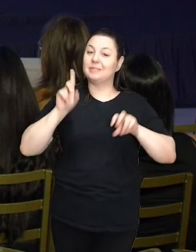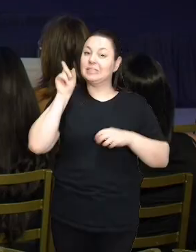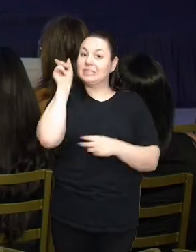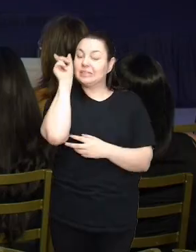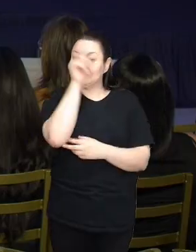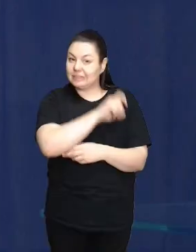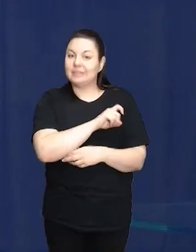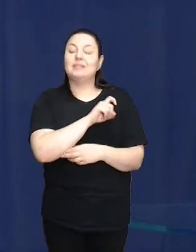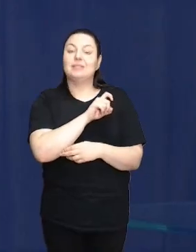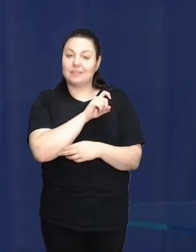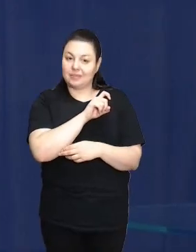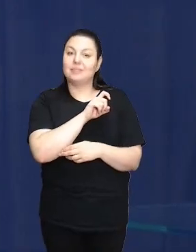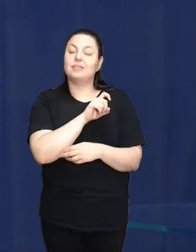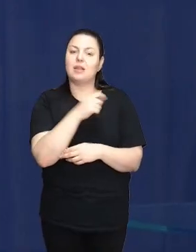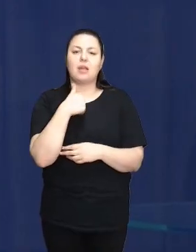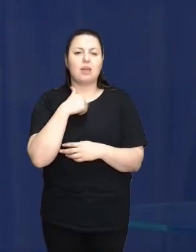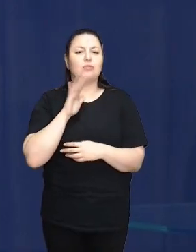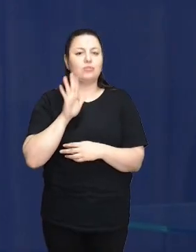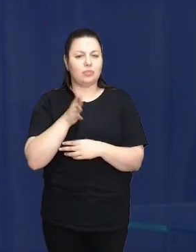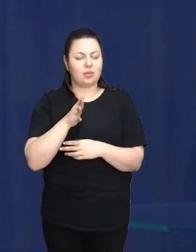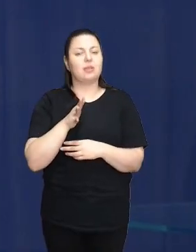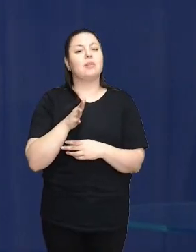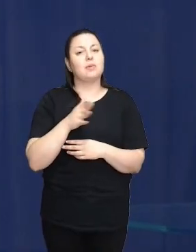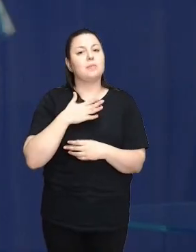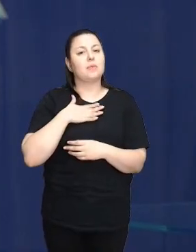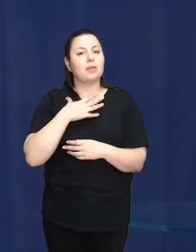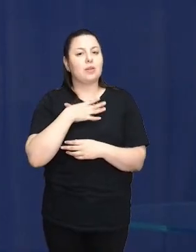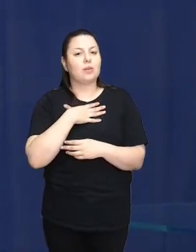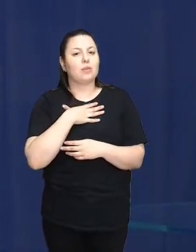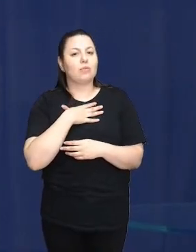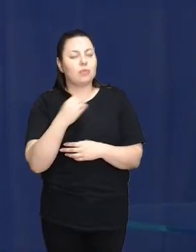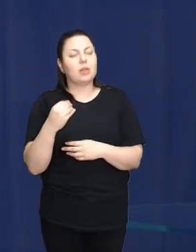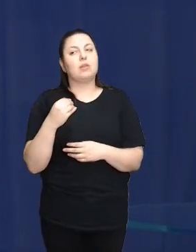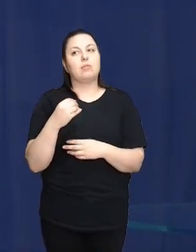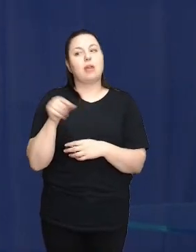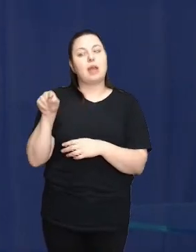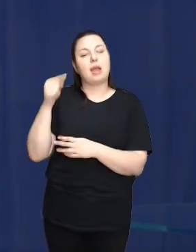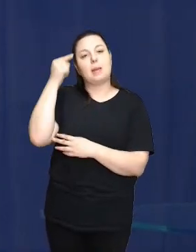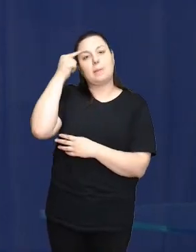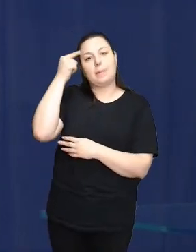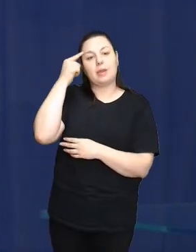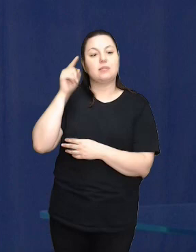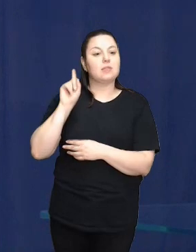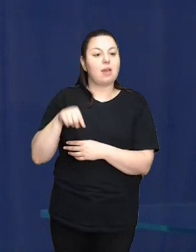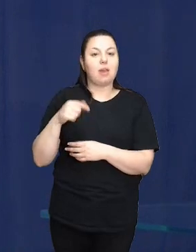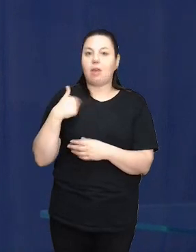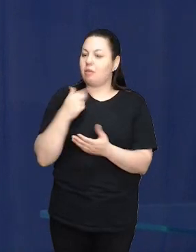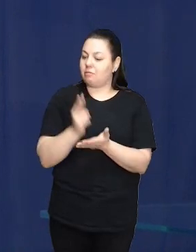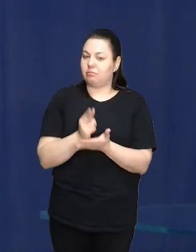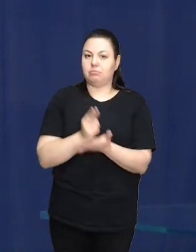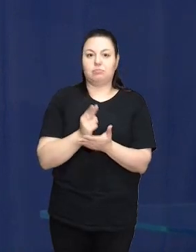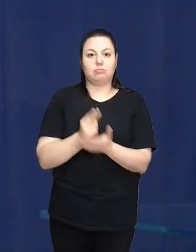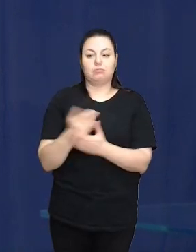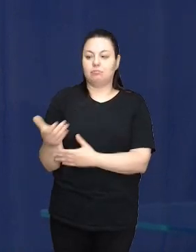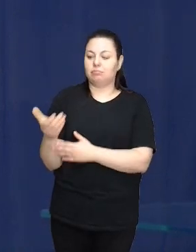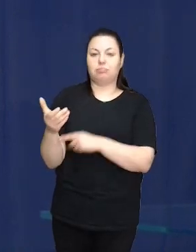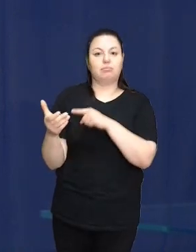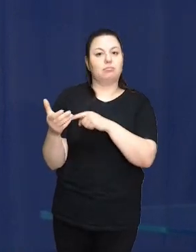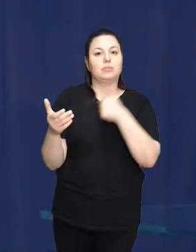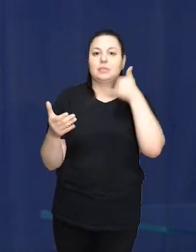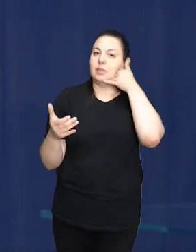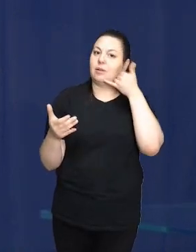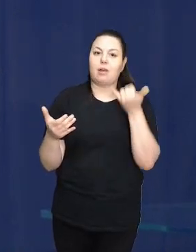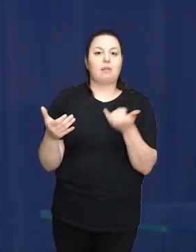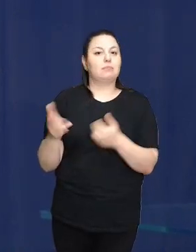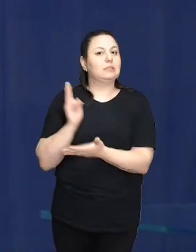já pensei que meu filho, a certa altura, ele pode pensar que o celular é uma coisa acoplada à minha mão, porque está sempre comigo, eu trabalho com isso e tudo mais,